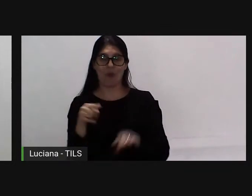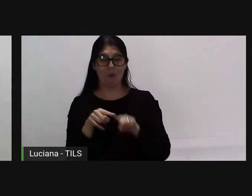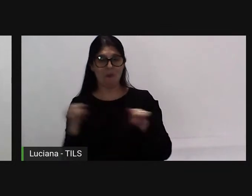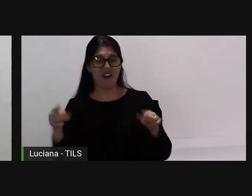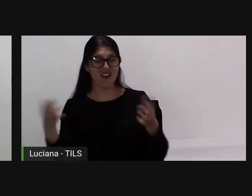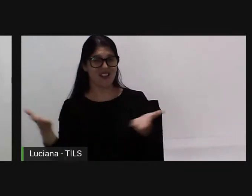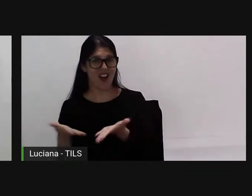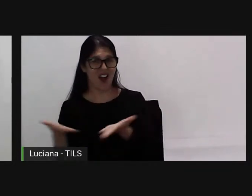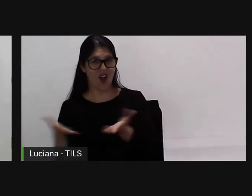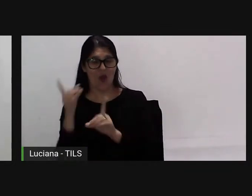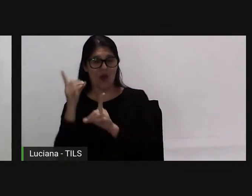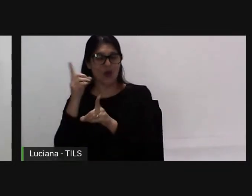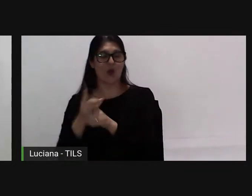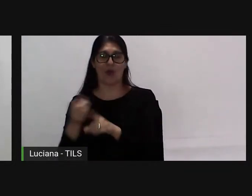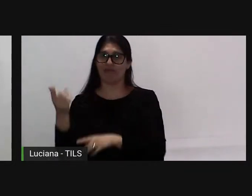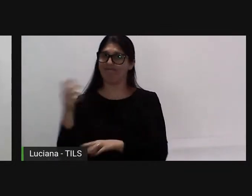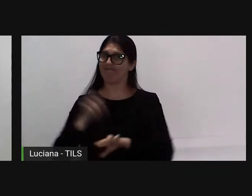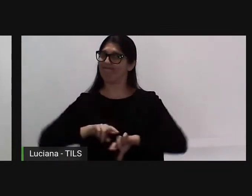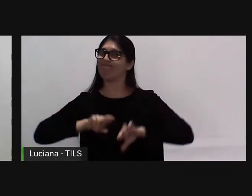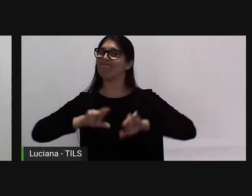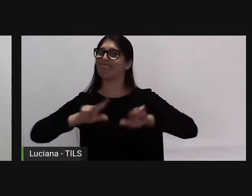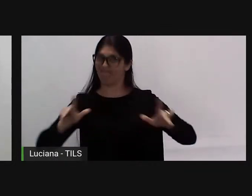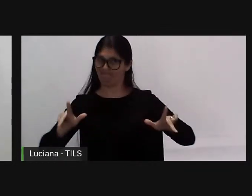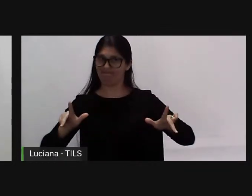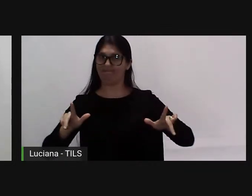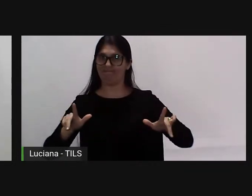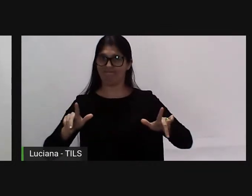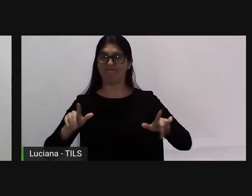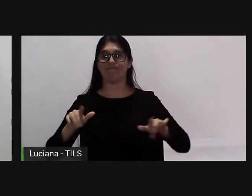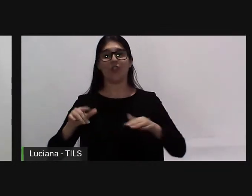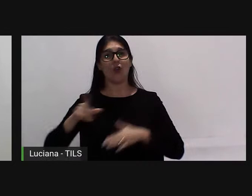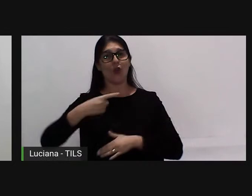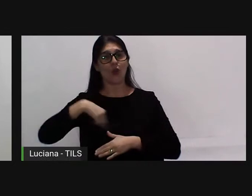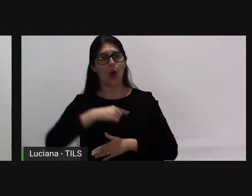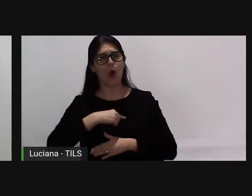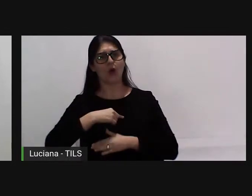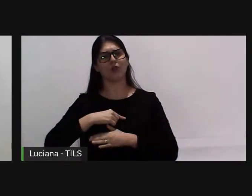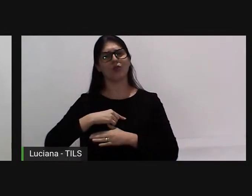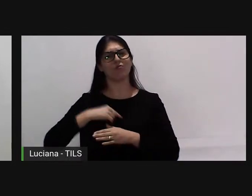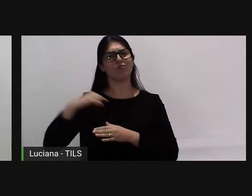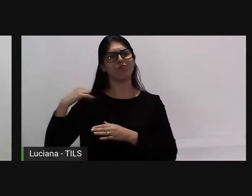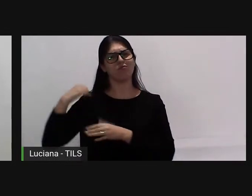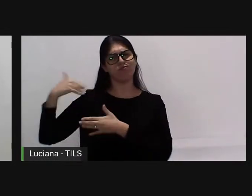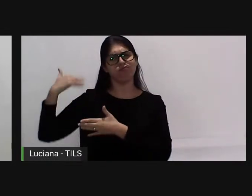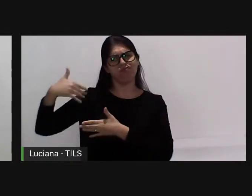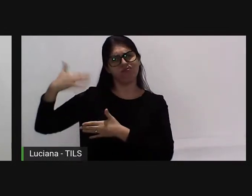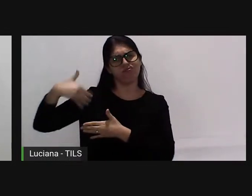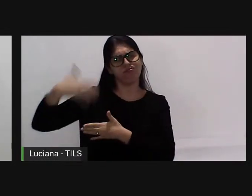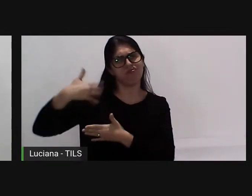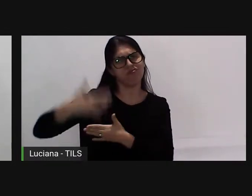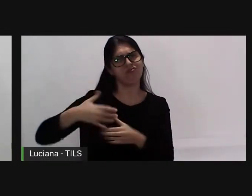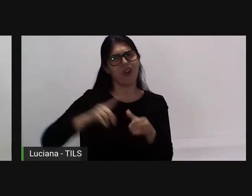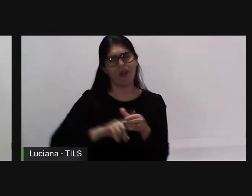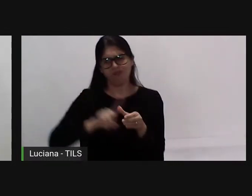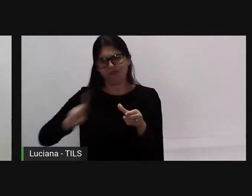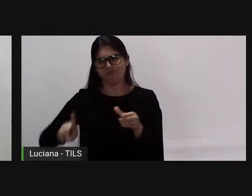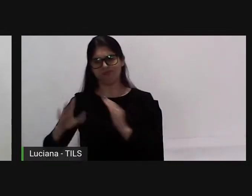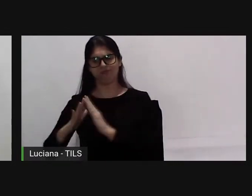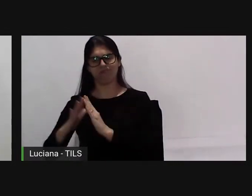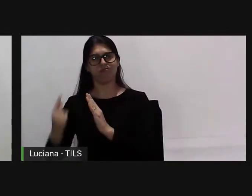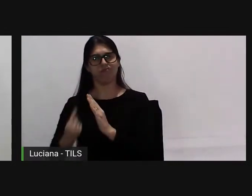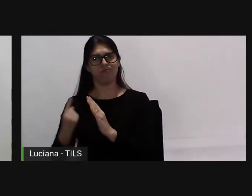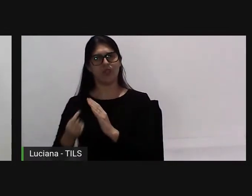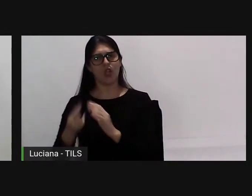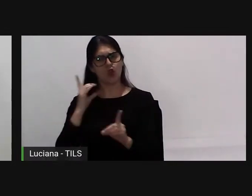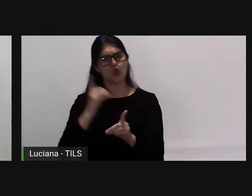reencontro será diferente. Durante esse longo período de isolamento social, redescobrimos o quanto somos conectados